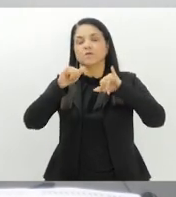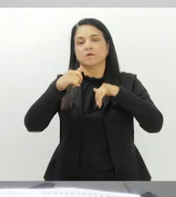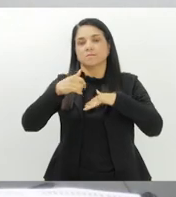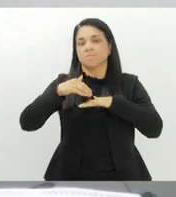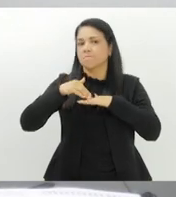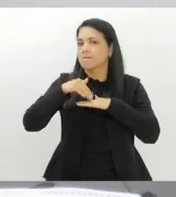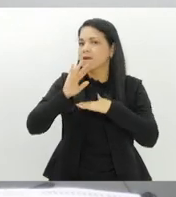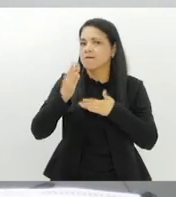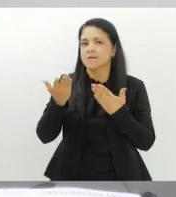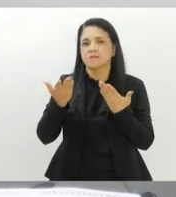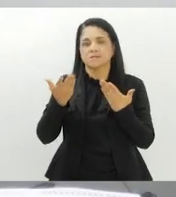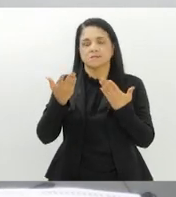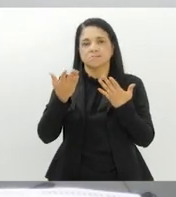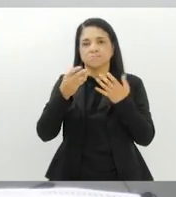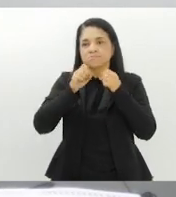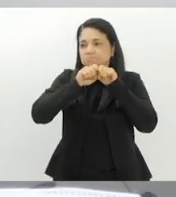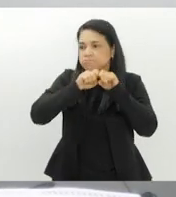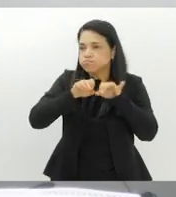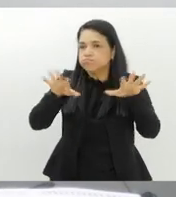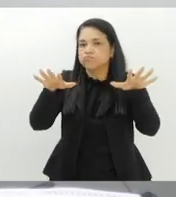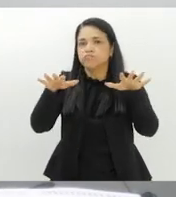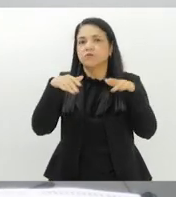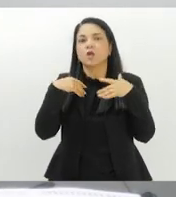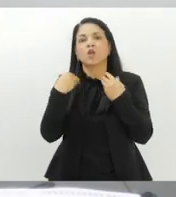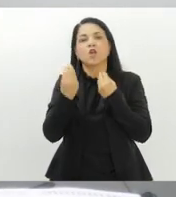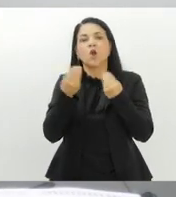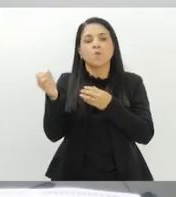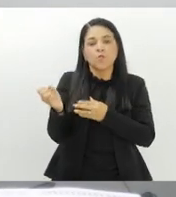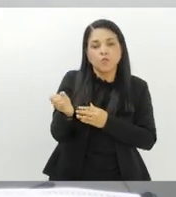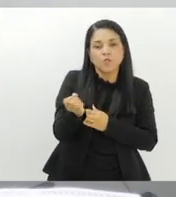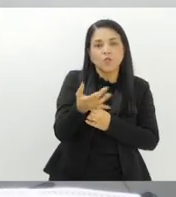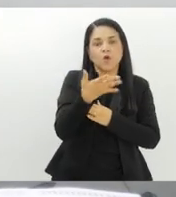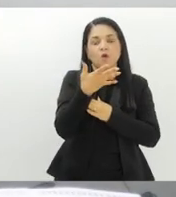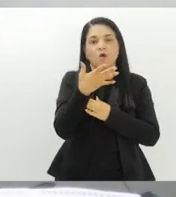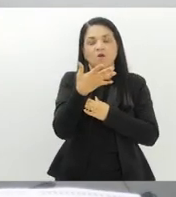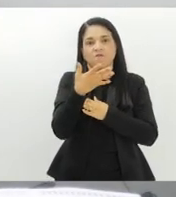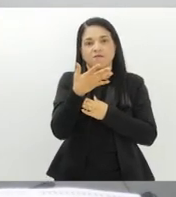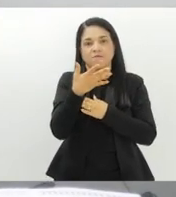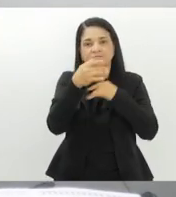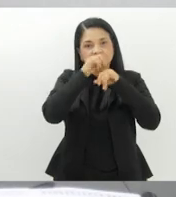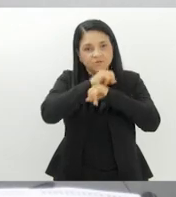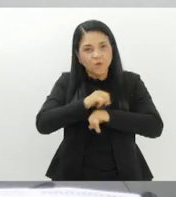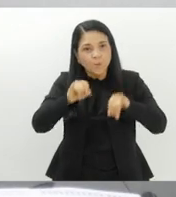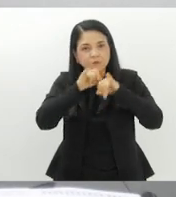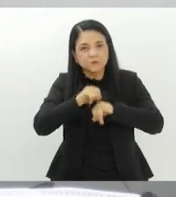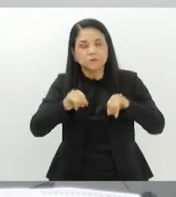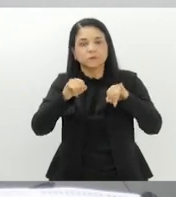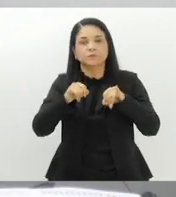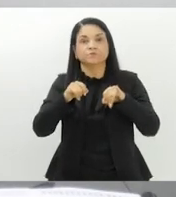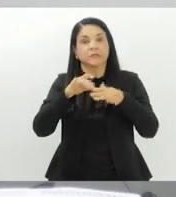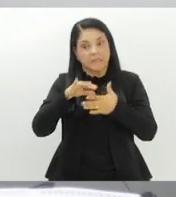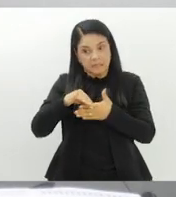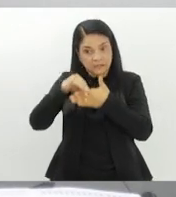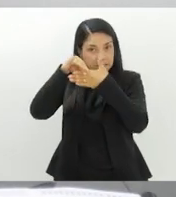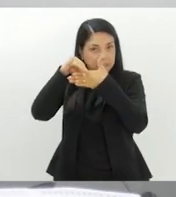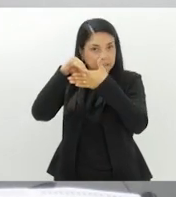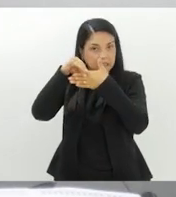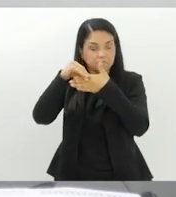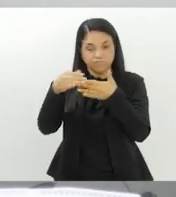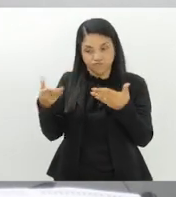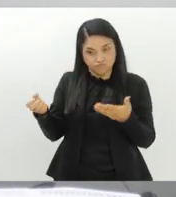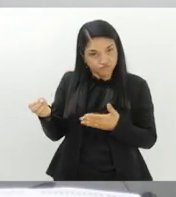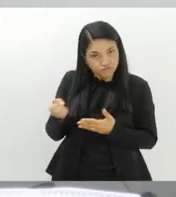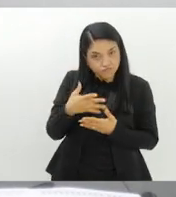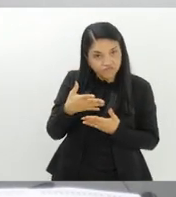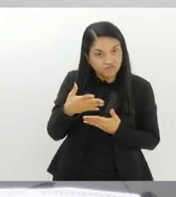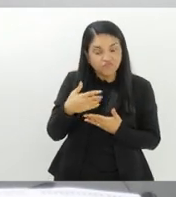e ver como isso pode ser nessa nova leva. Tem muitas lideranças de agora que não estavam lá naquele tempo que